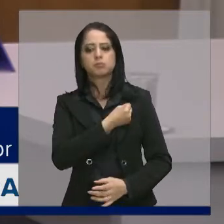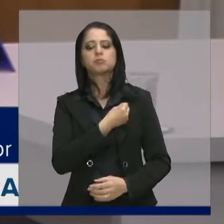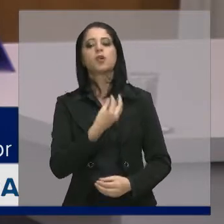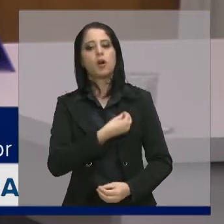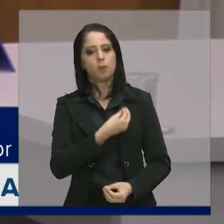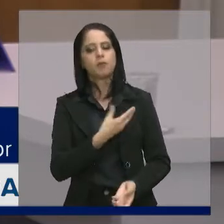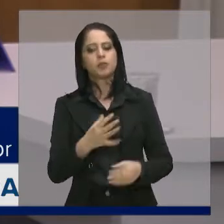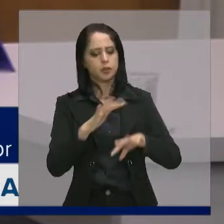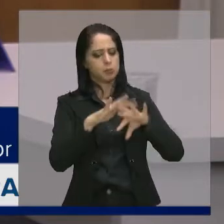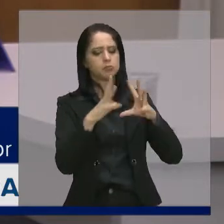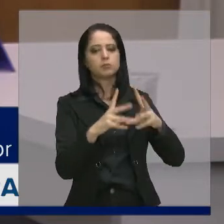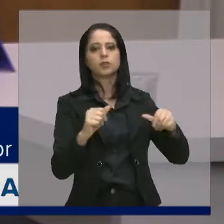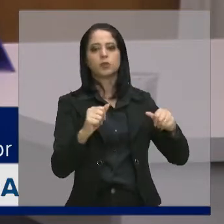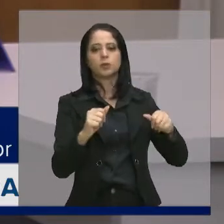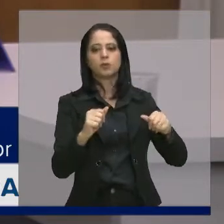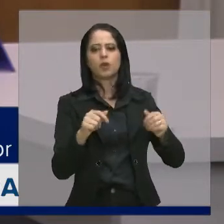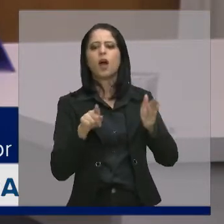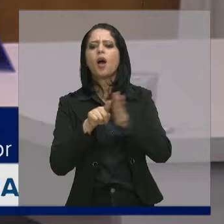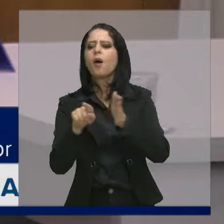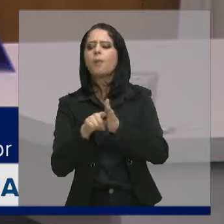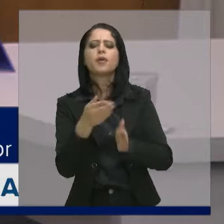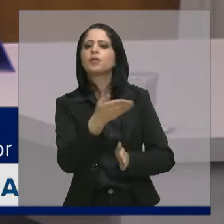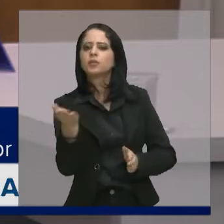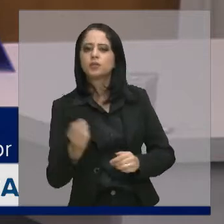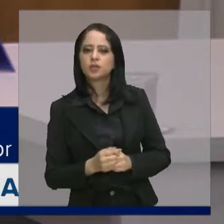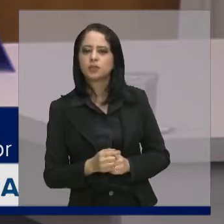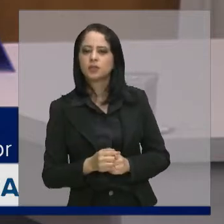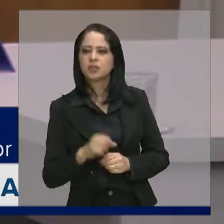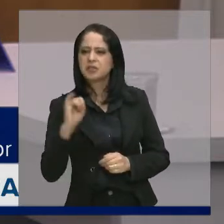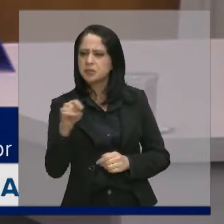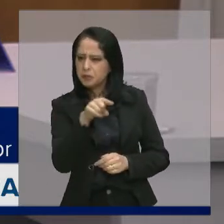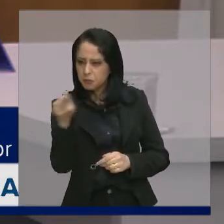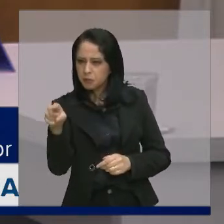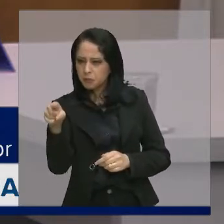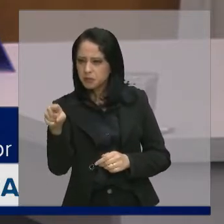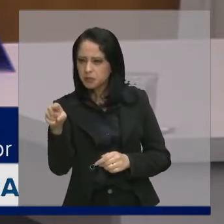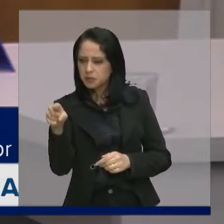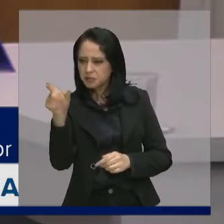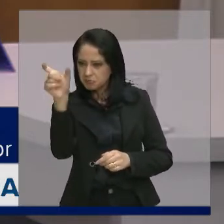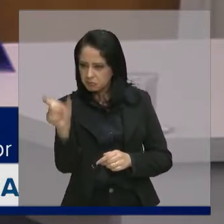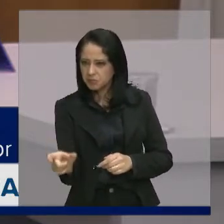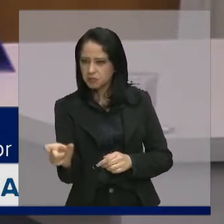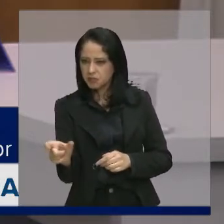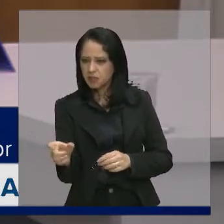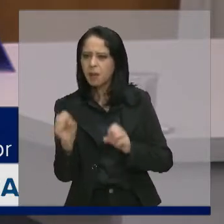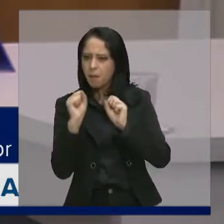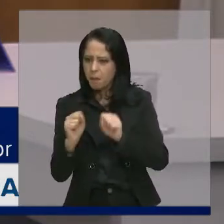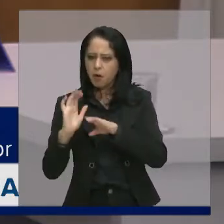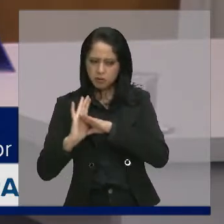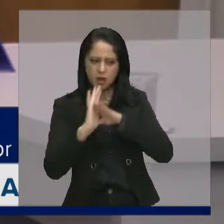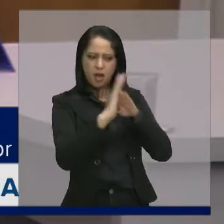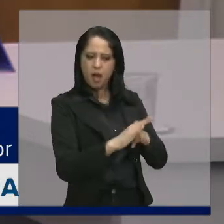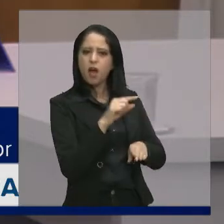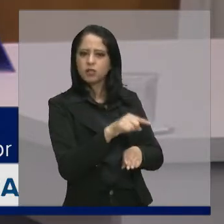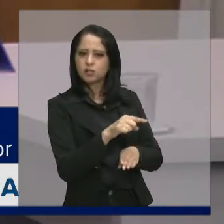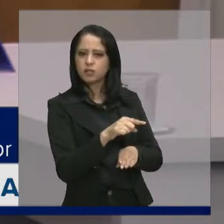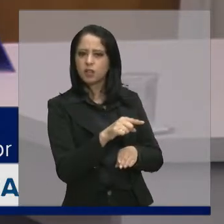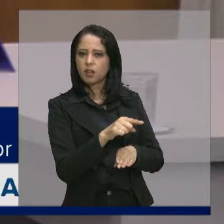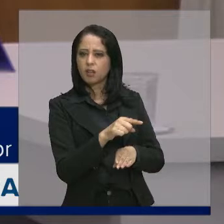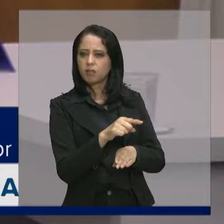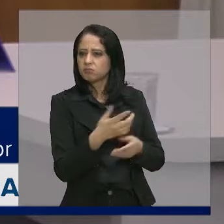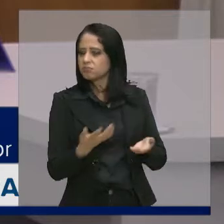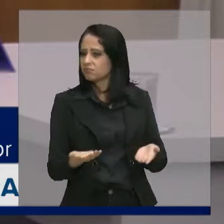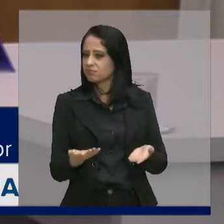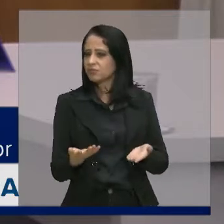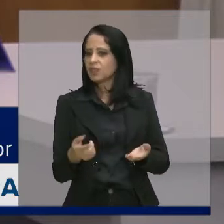condição de ser um doador, se você fosse uma vacina, você não se doava para salvar uma vida? Você não é uma vacina,